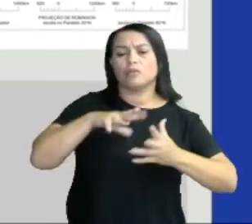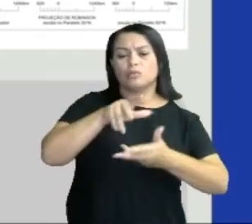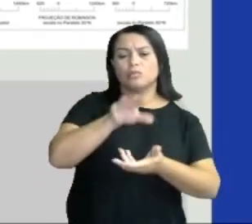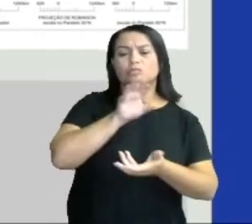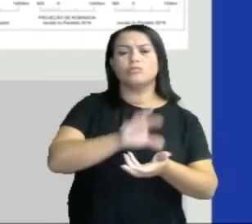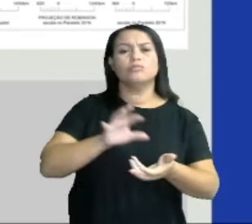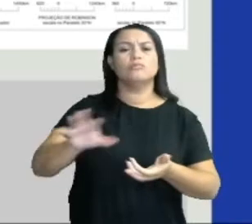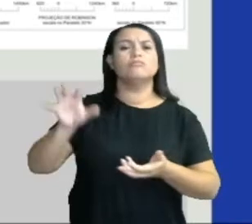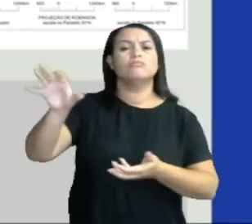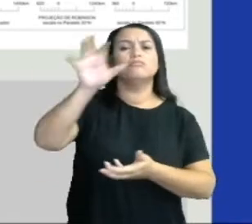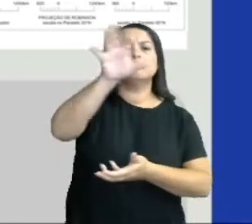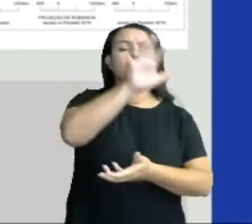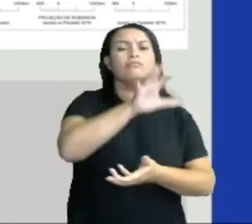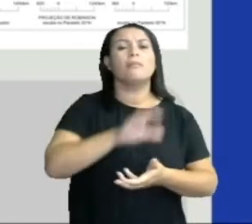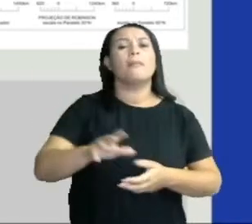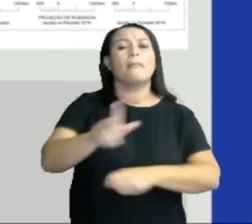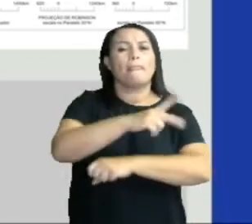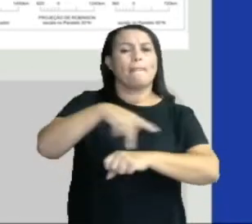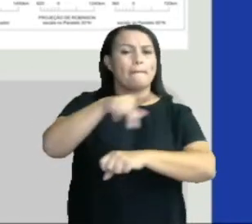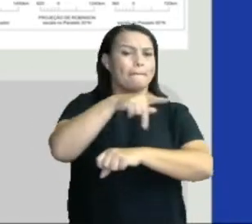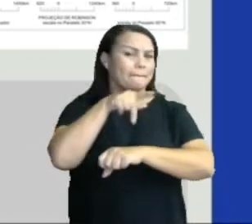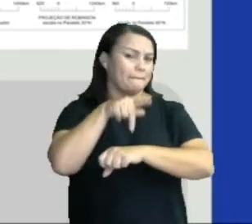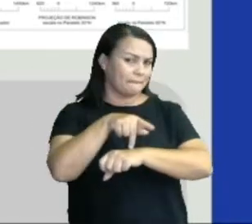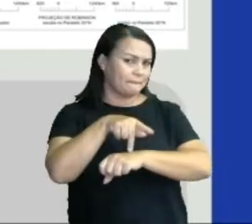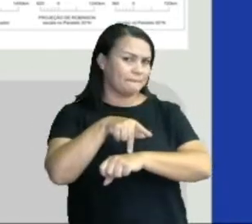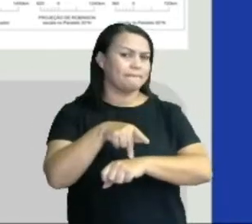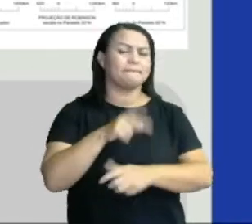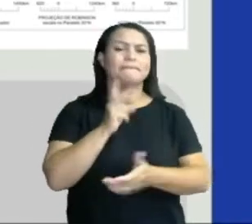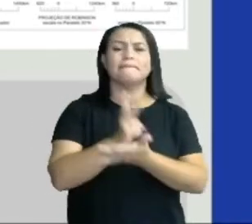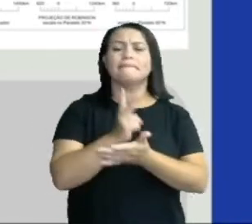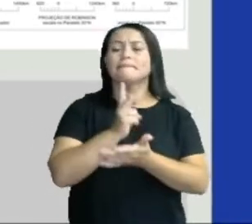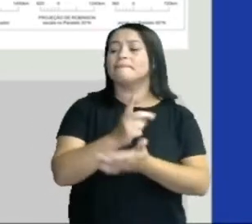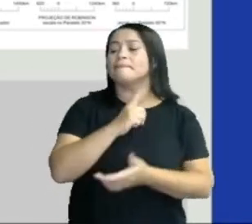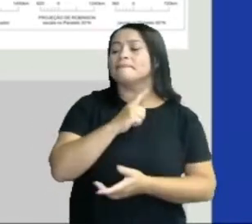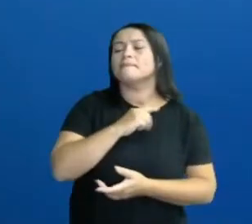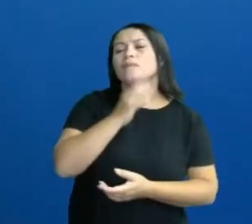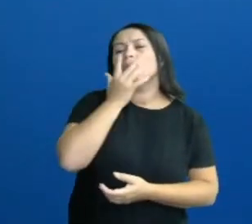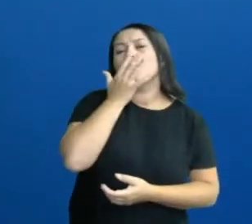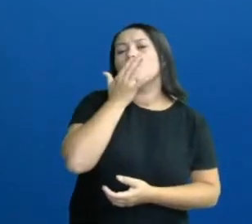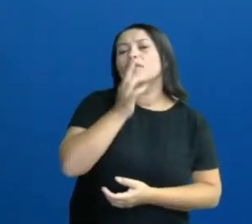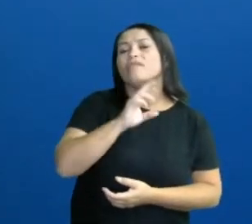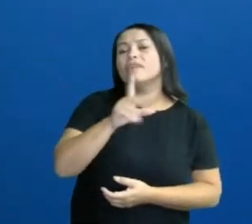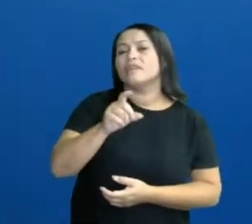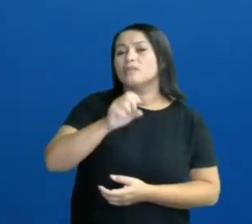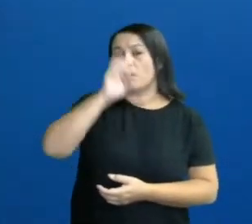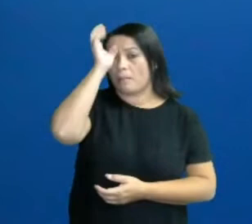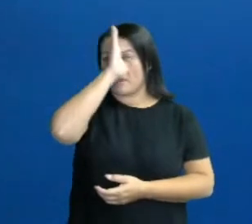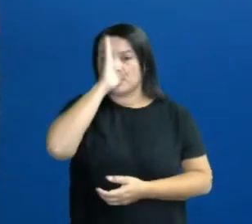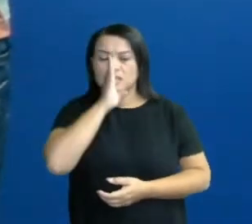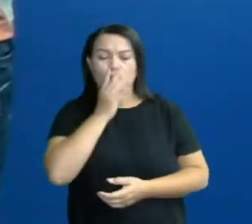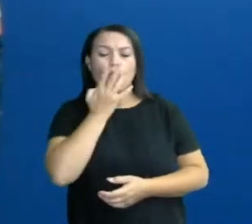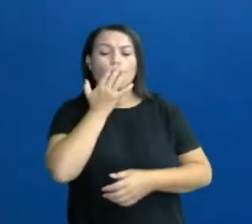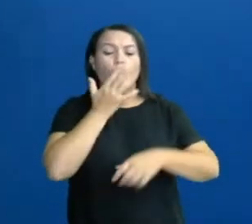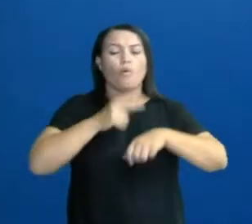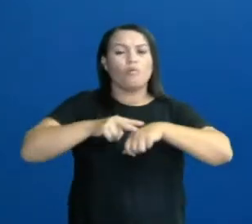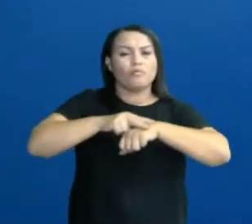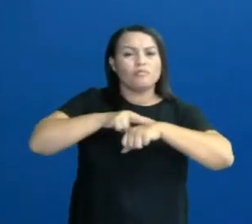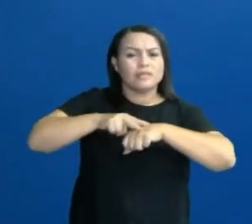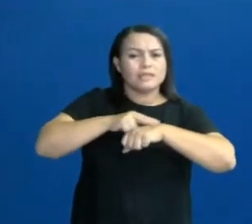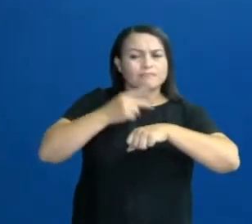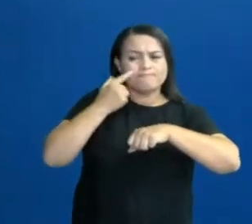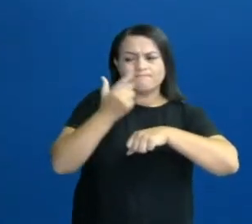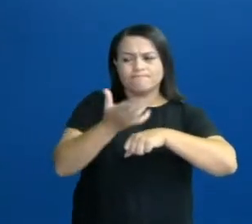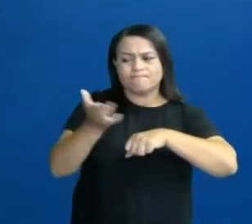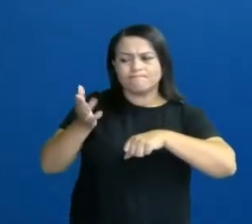Então, cada paísinho aqui está sendo, né, retratado com uma cor diferente. O Brasil com a cor verde aqui, bem destacado, com certeza